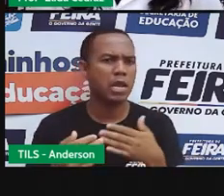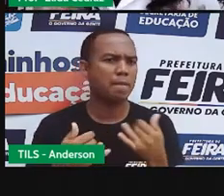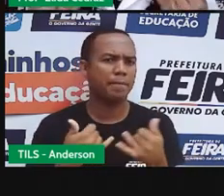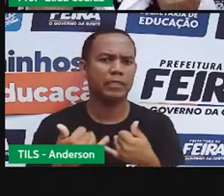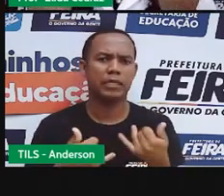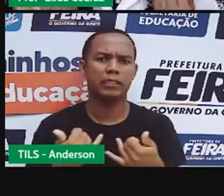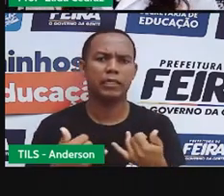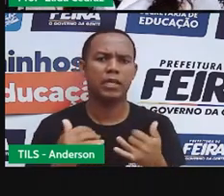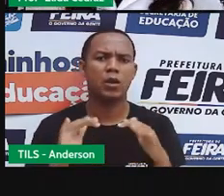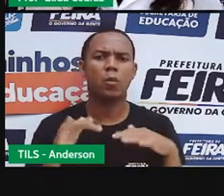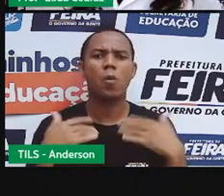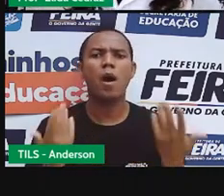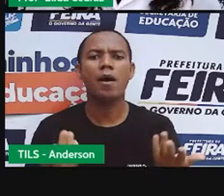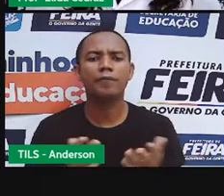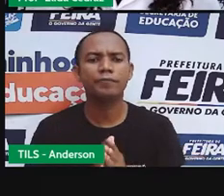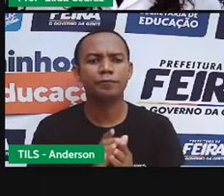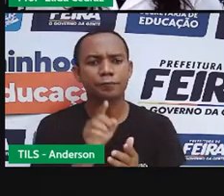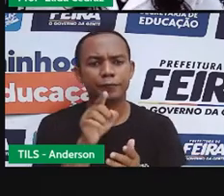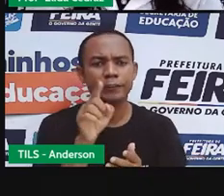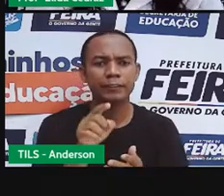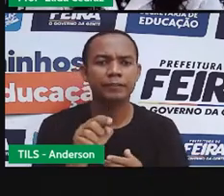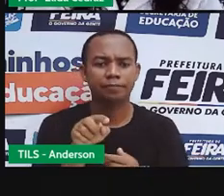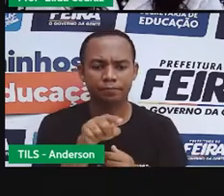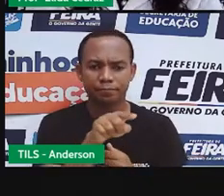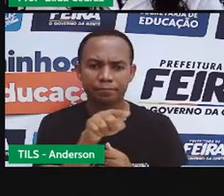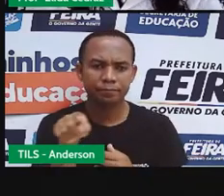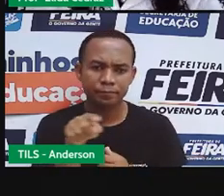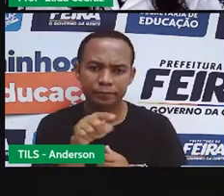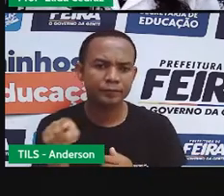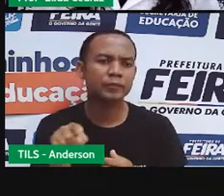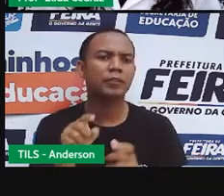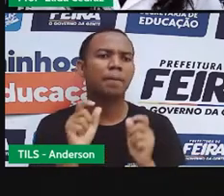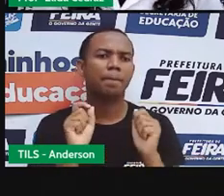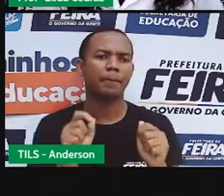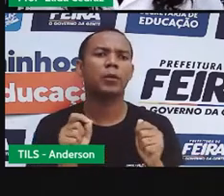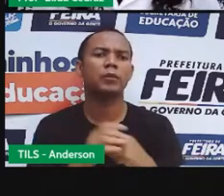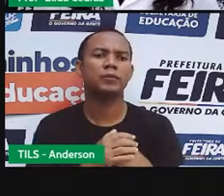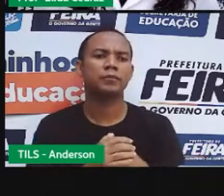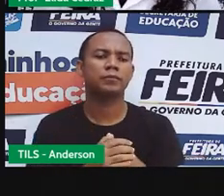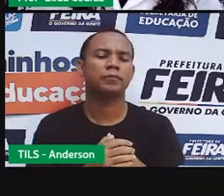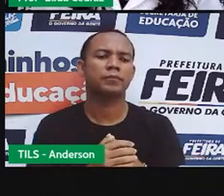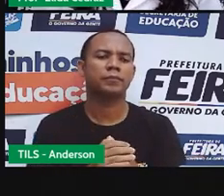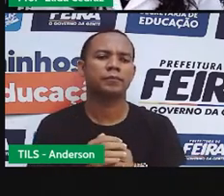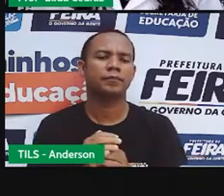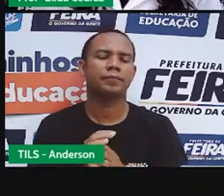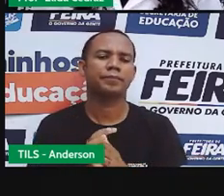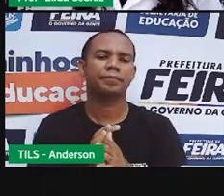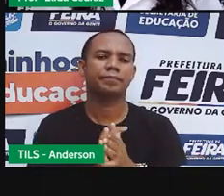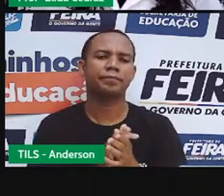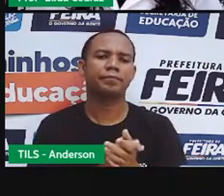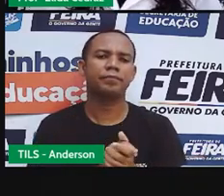coisas. Qual é a sua brincadeira preferida? Qual é o brinquedo que você mais gosta? E qual é o seu jogo preferido?